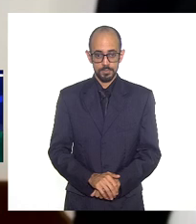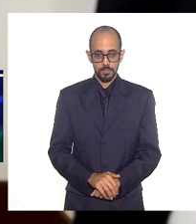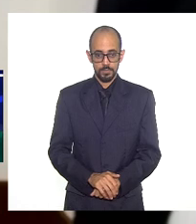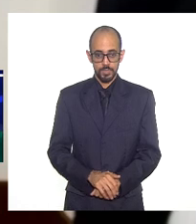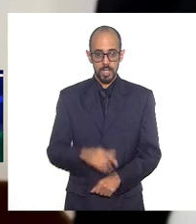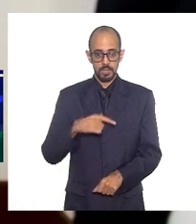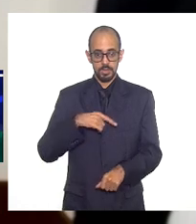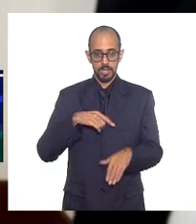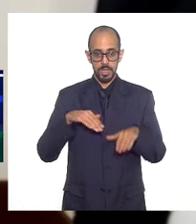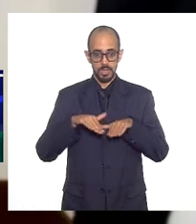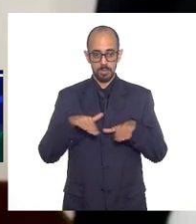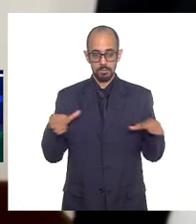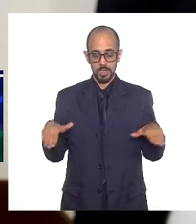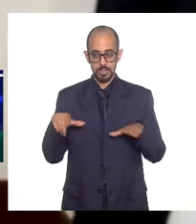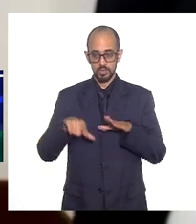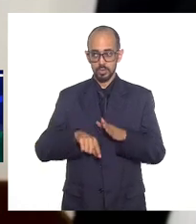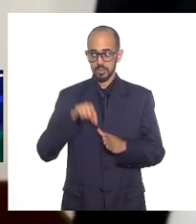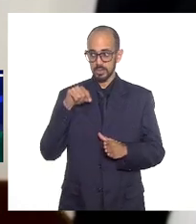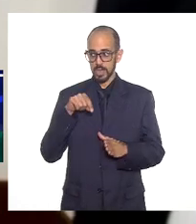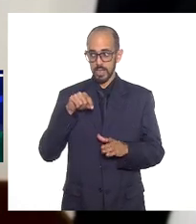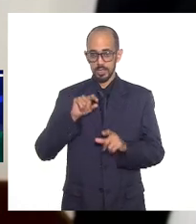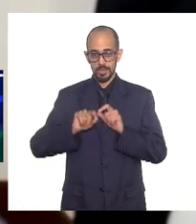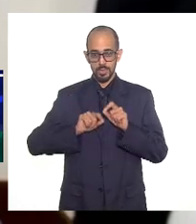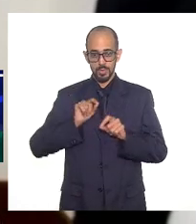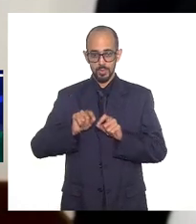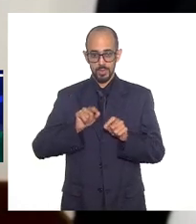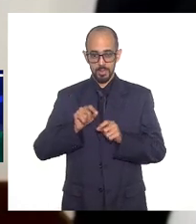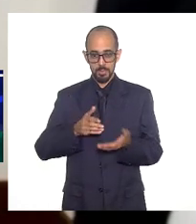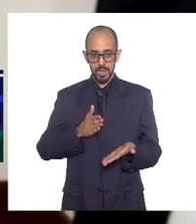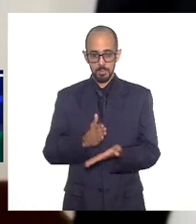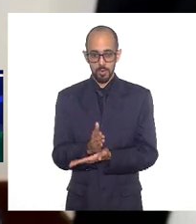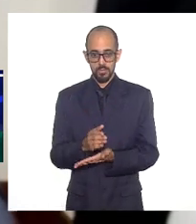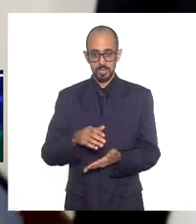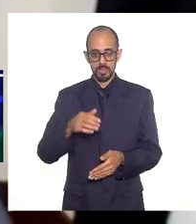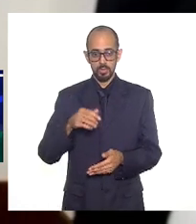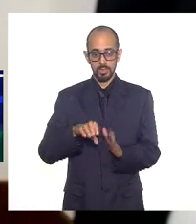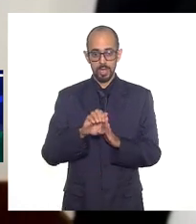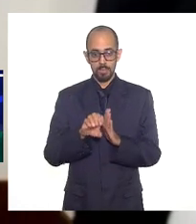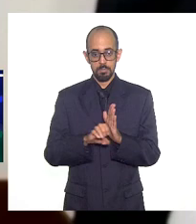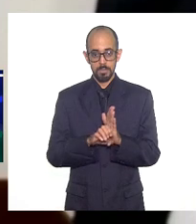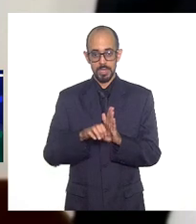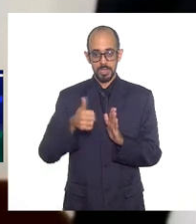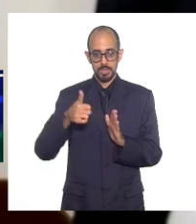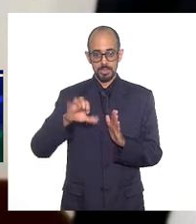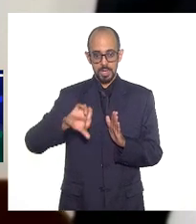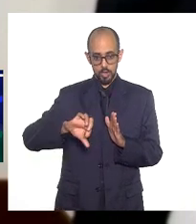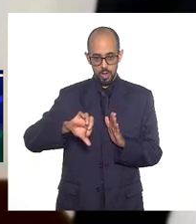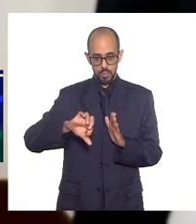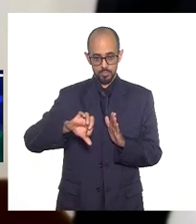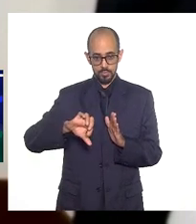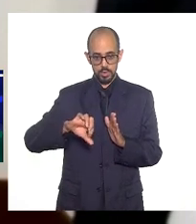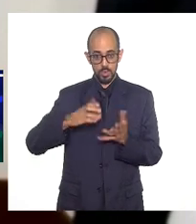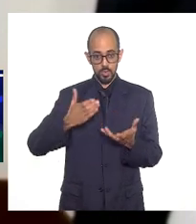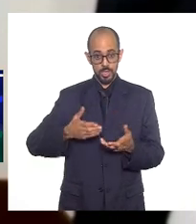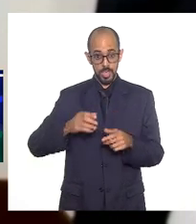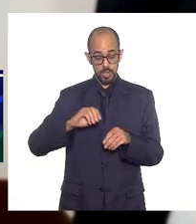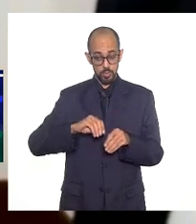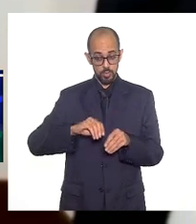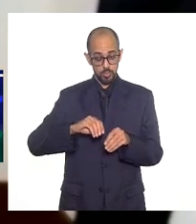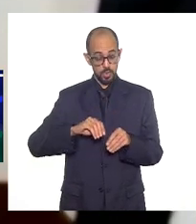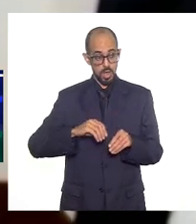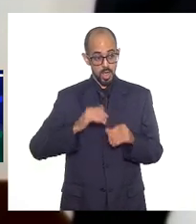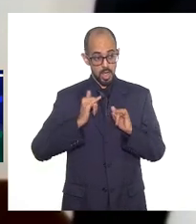mesa requerimento de destaque. Requer o destaque pela aprovação da emenda 19. E tem um outro. Eu queria fazer um encaminhamento aqui, a bancada